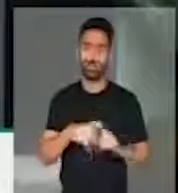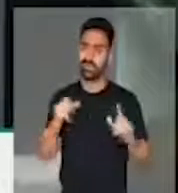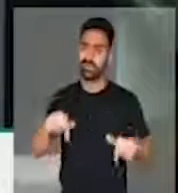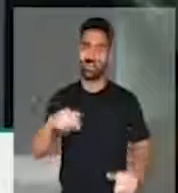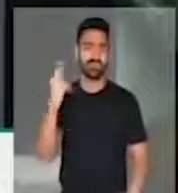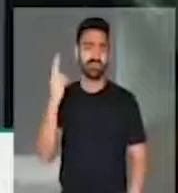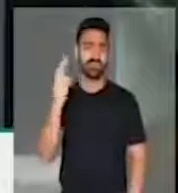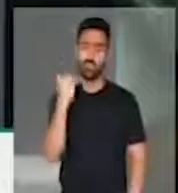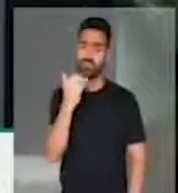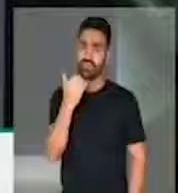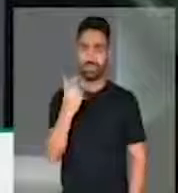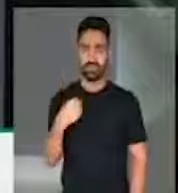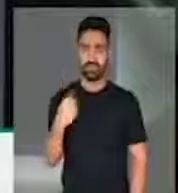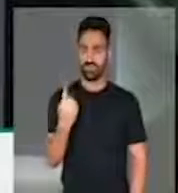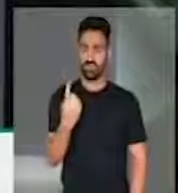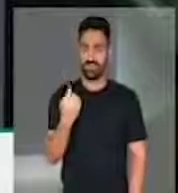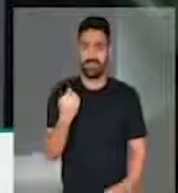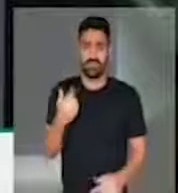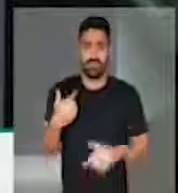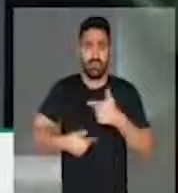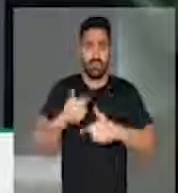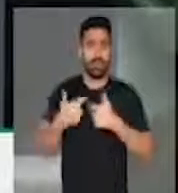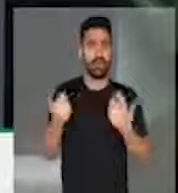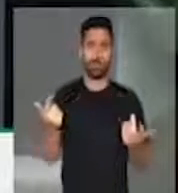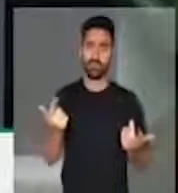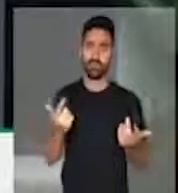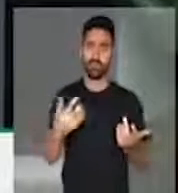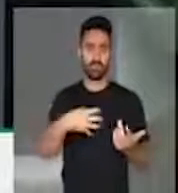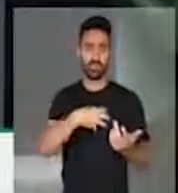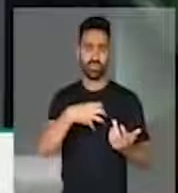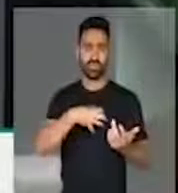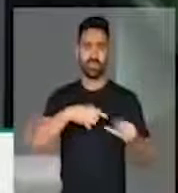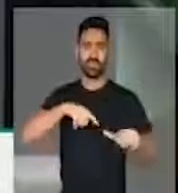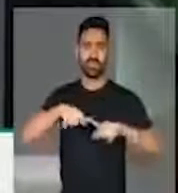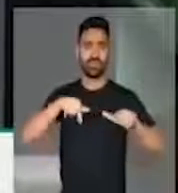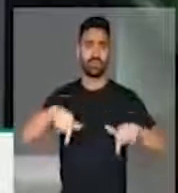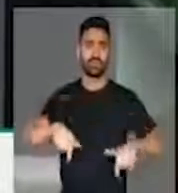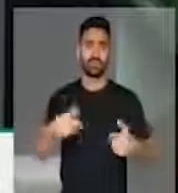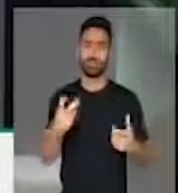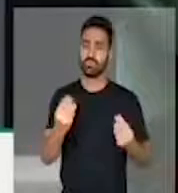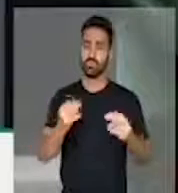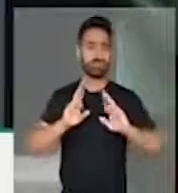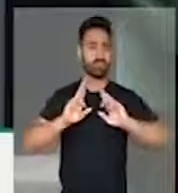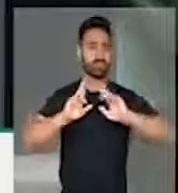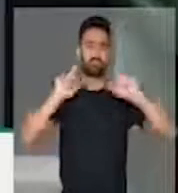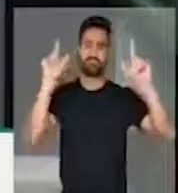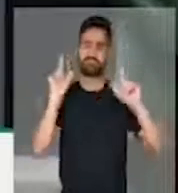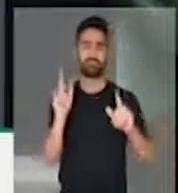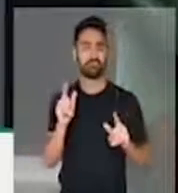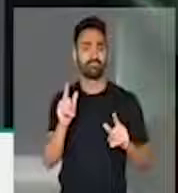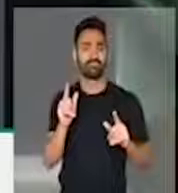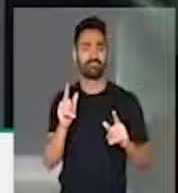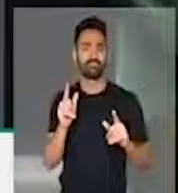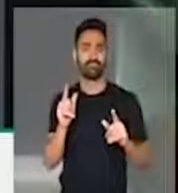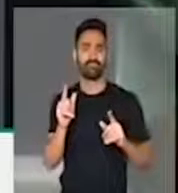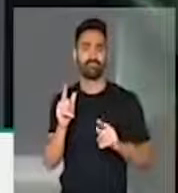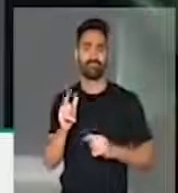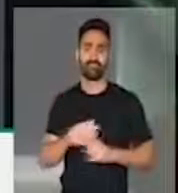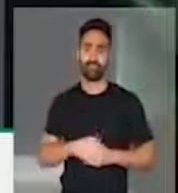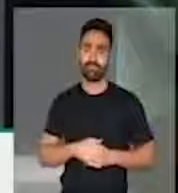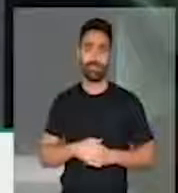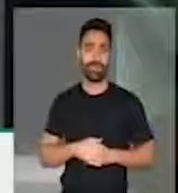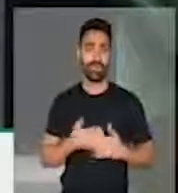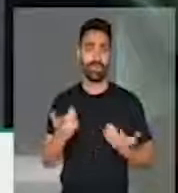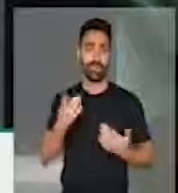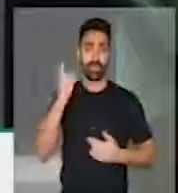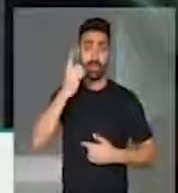coisa, porque a mecânica daqui é louca. Eu costumo dizer que o